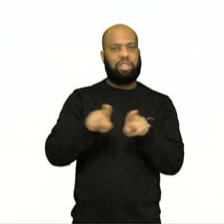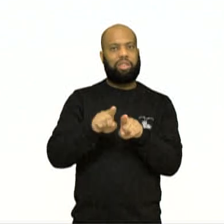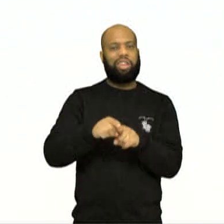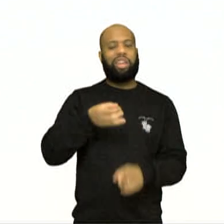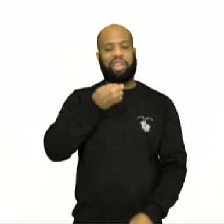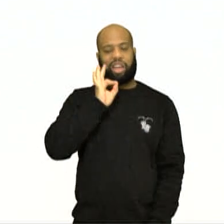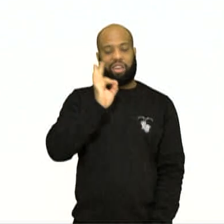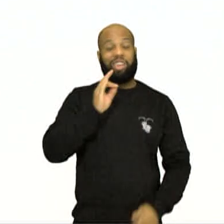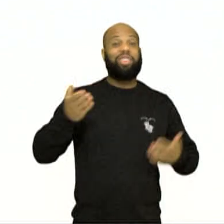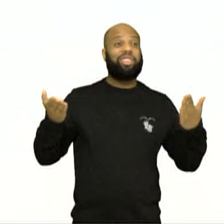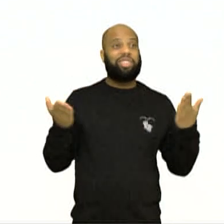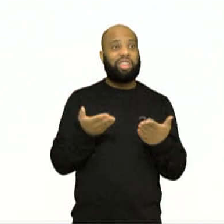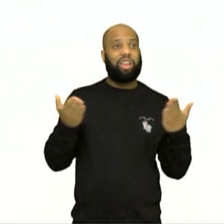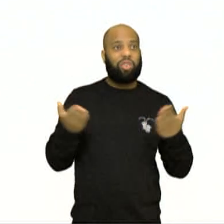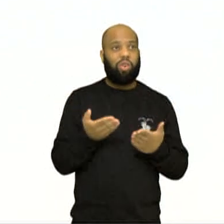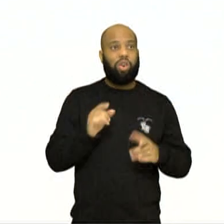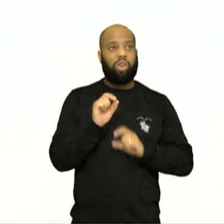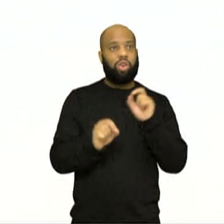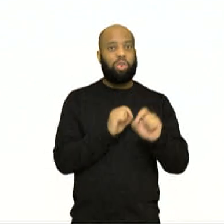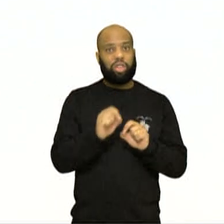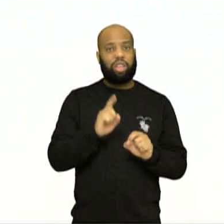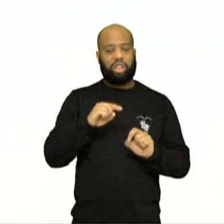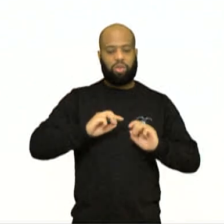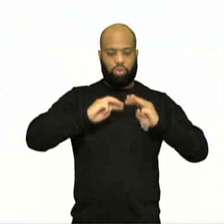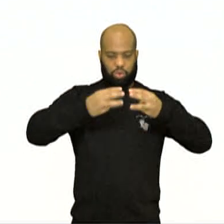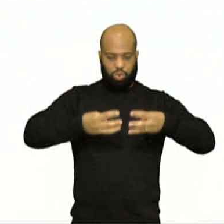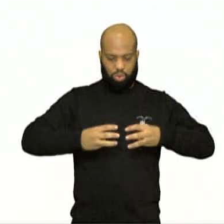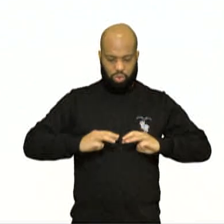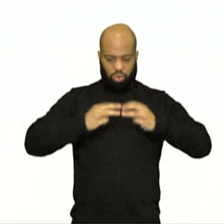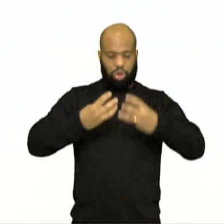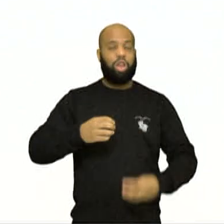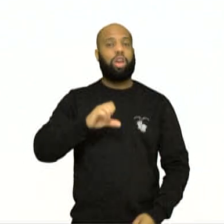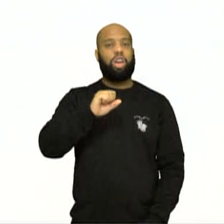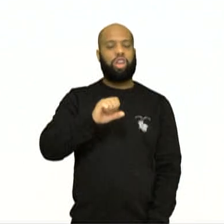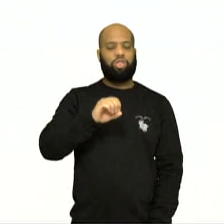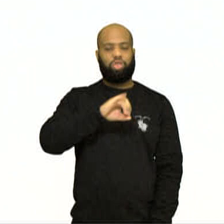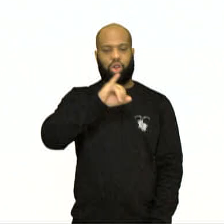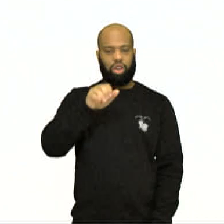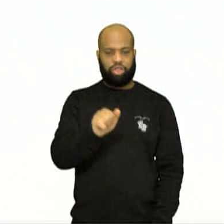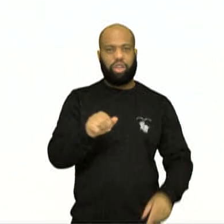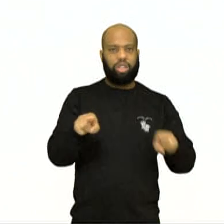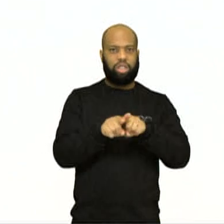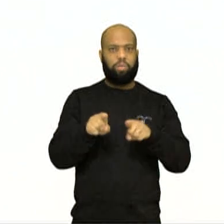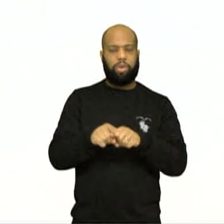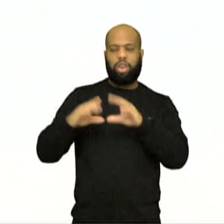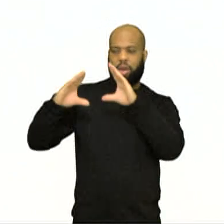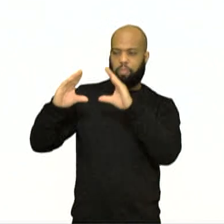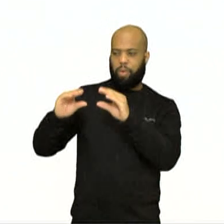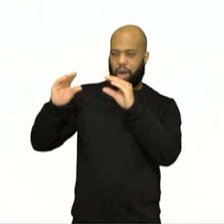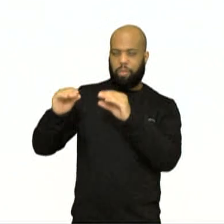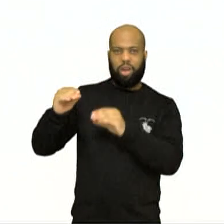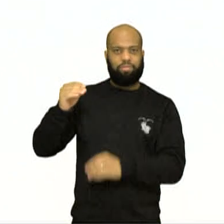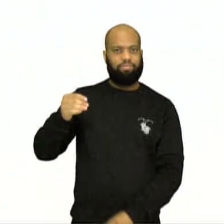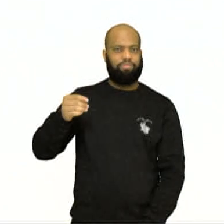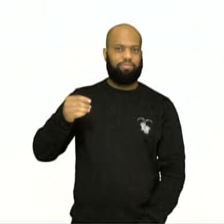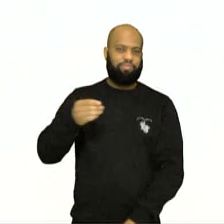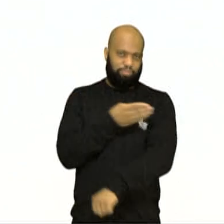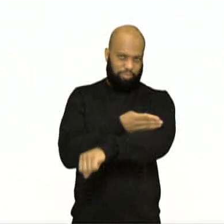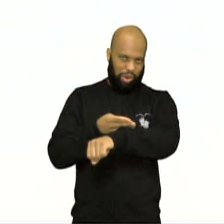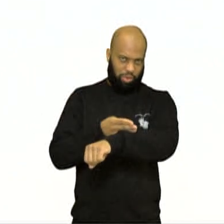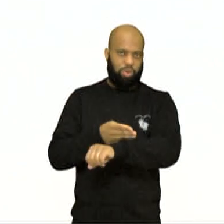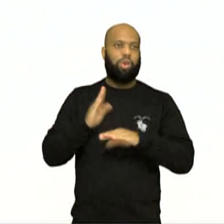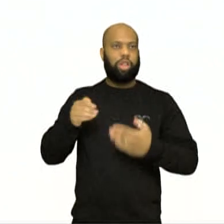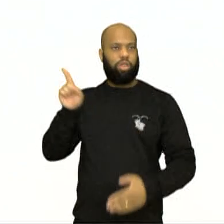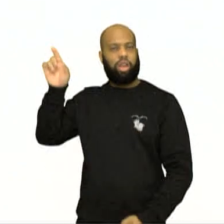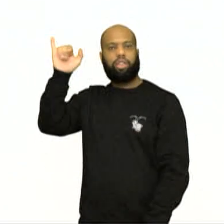e, atualmente, da soja e do algodão. Então aqui ele está ilustrando que nessa imagem nós temos uma